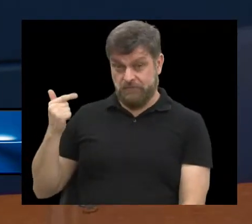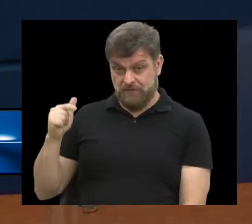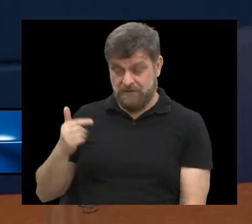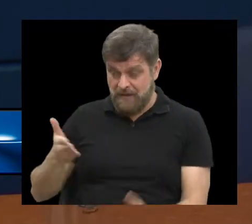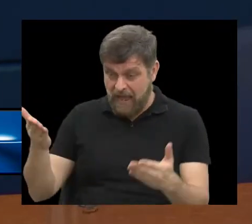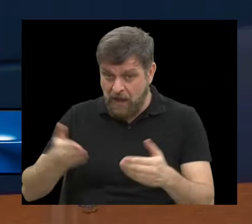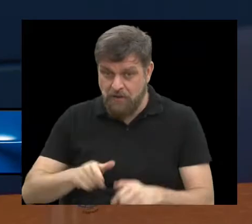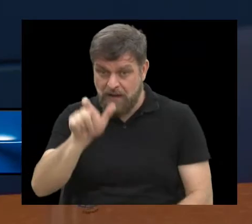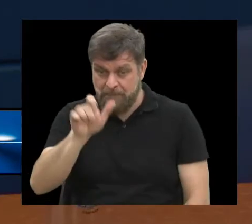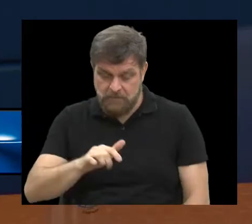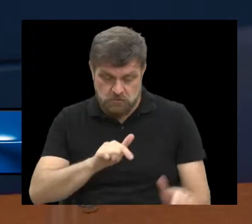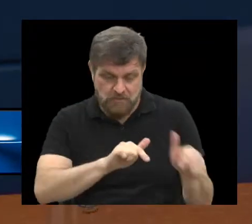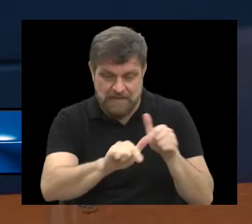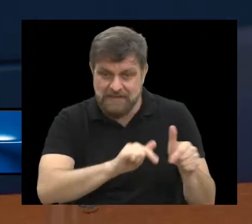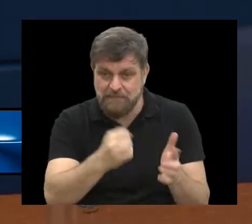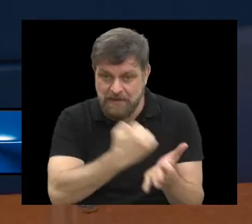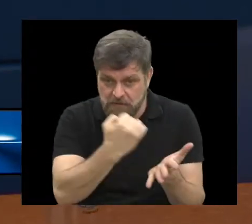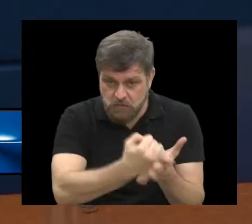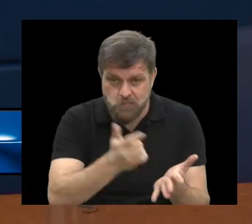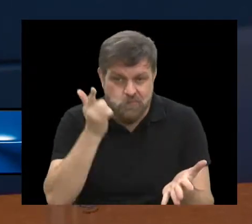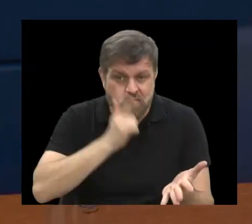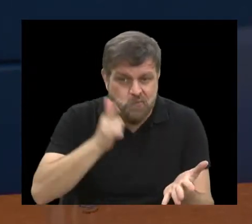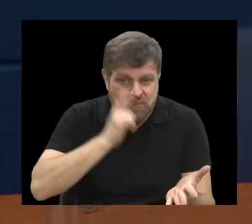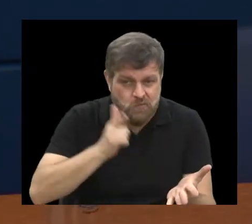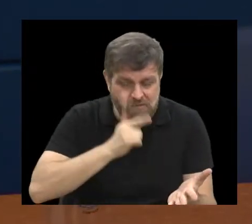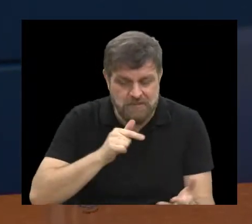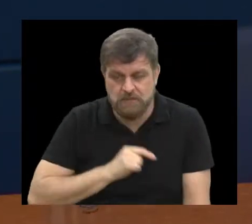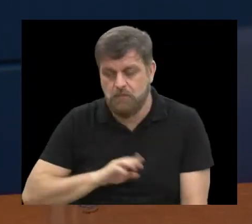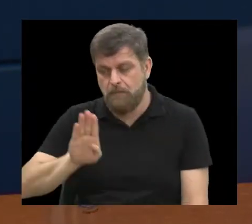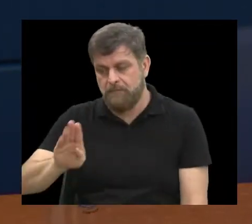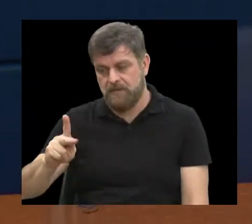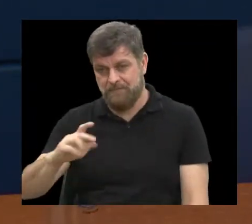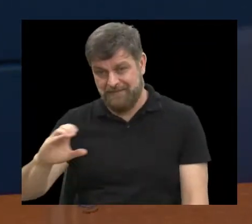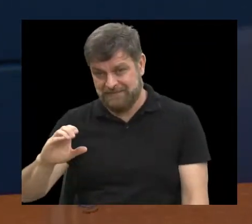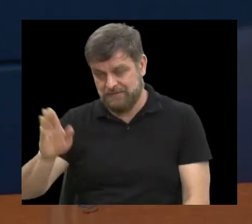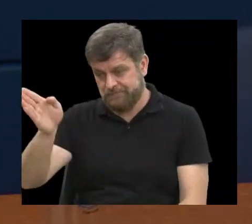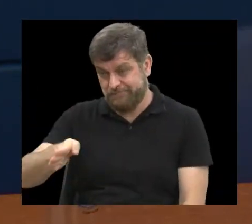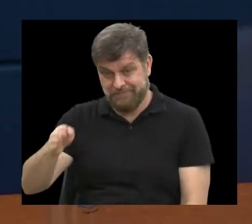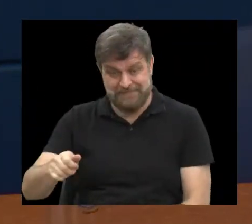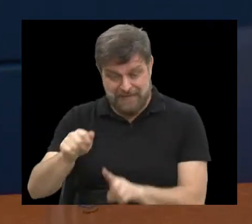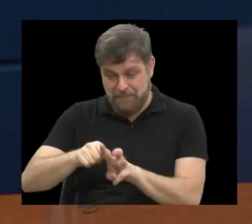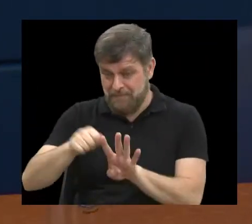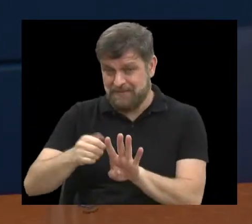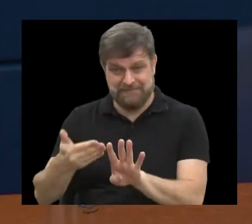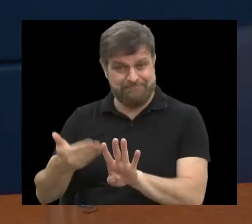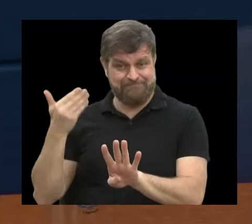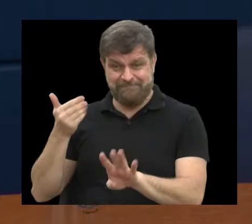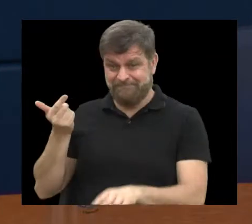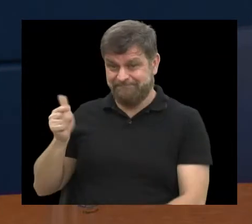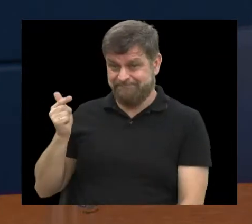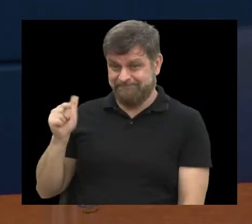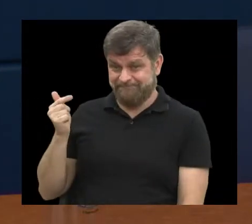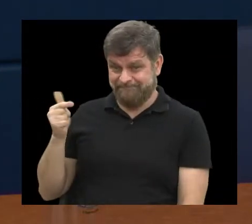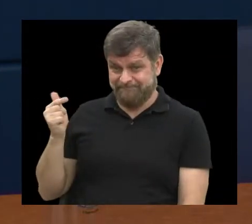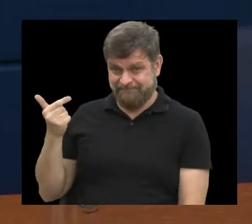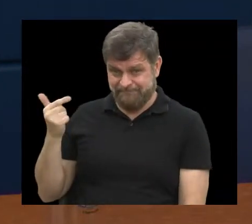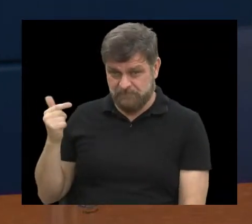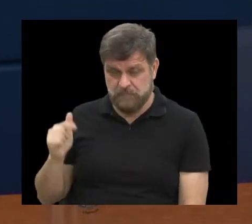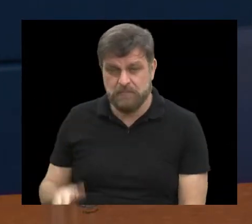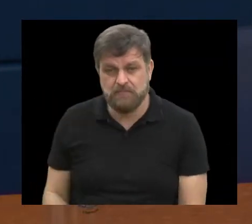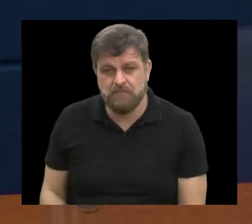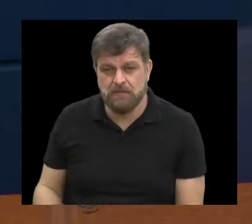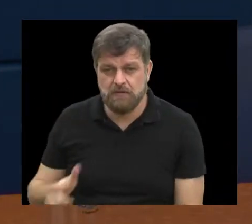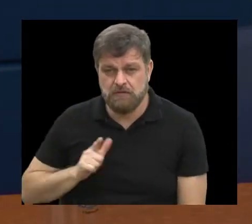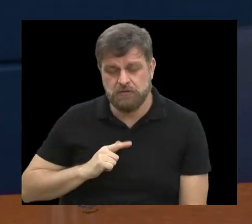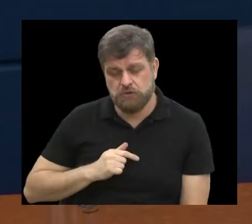esse cruzamento ele não estava existindo até alguns meses atrás. Nós tínhamos, eventualmente,